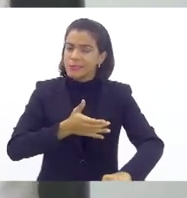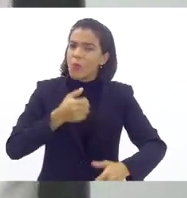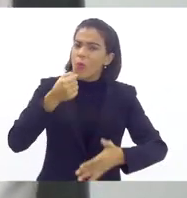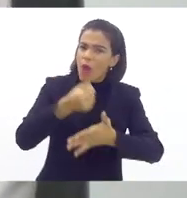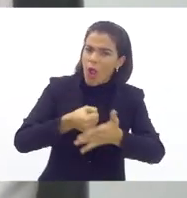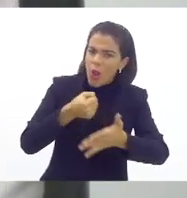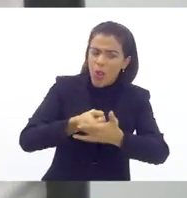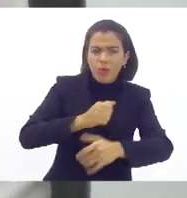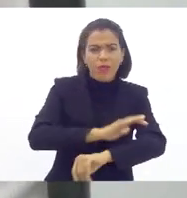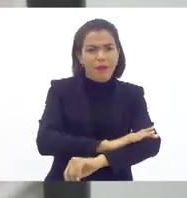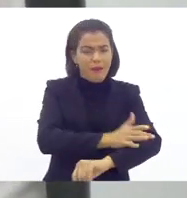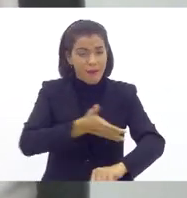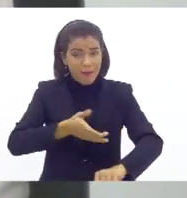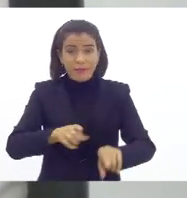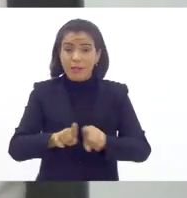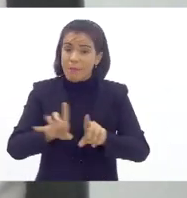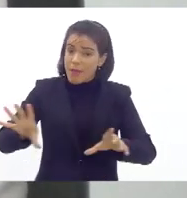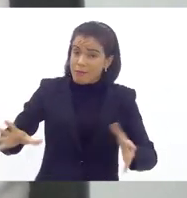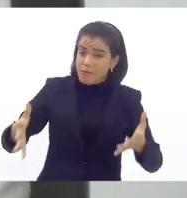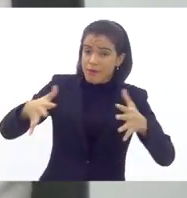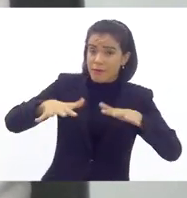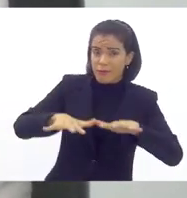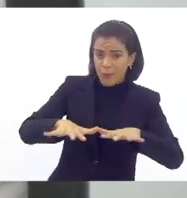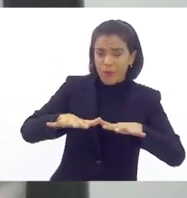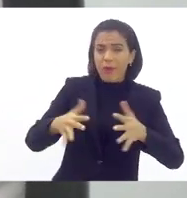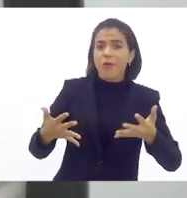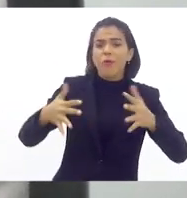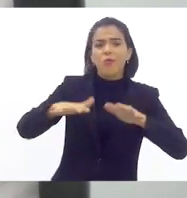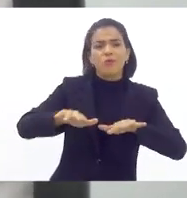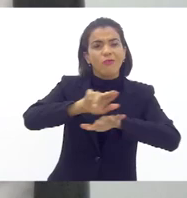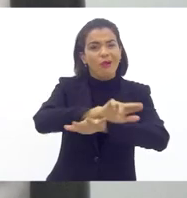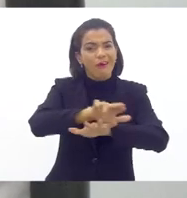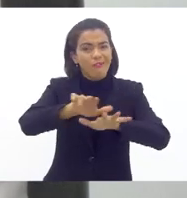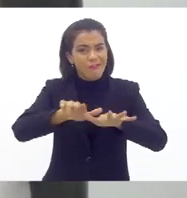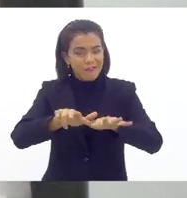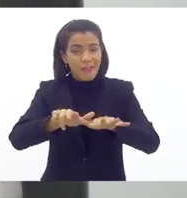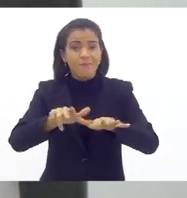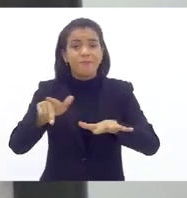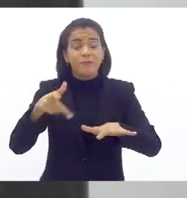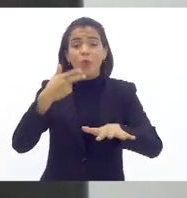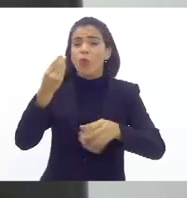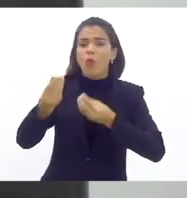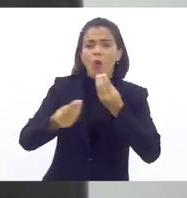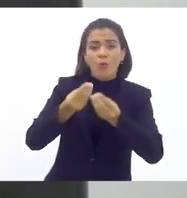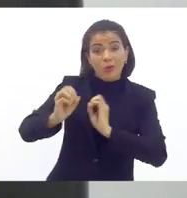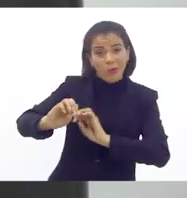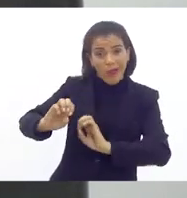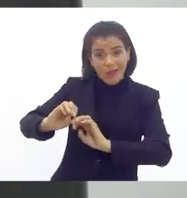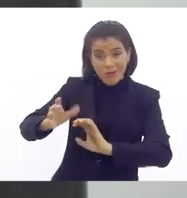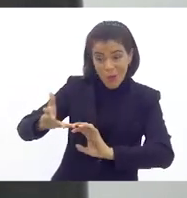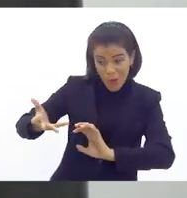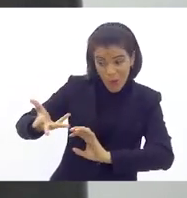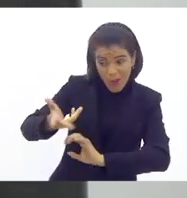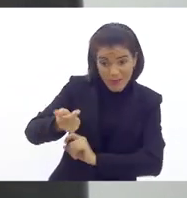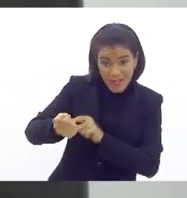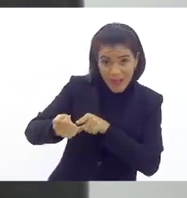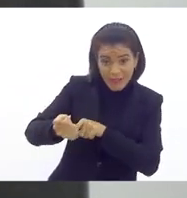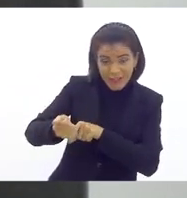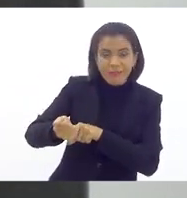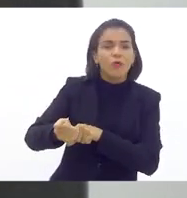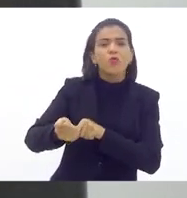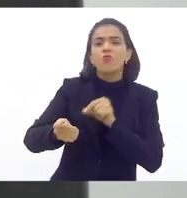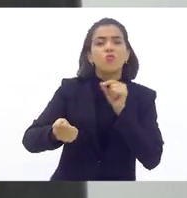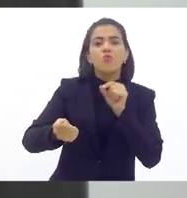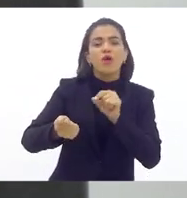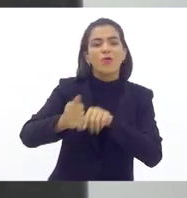luta antirracista e uma luta de inclusão, inclusão da diversidade. Só se faz educação de qualidade com